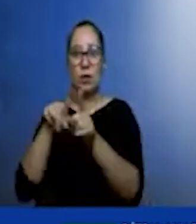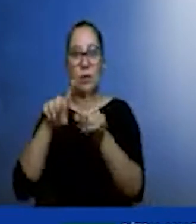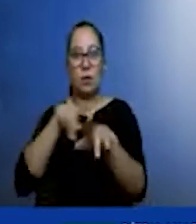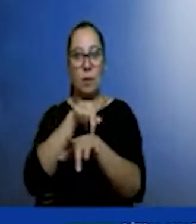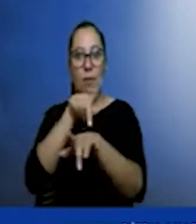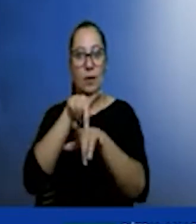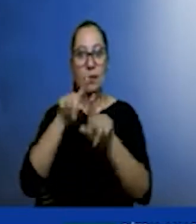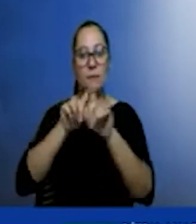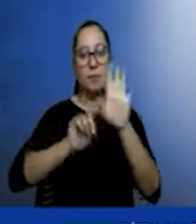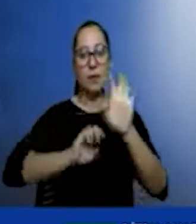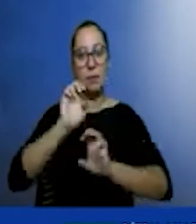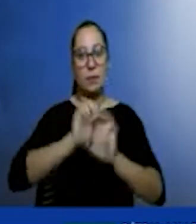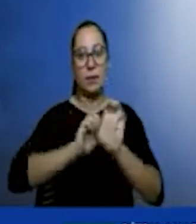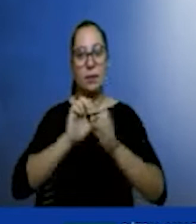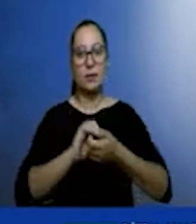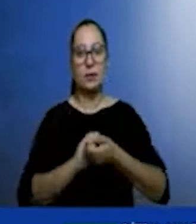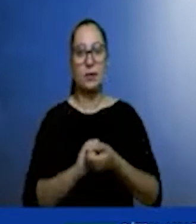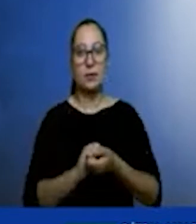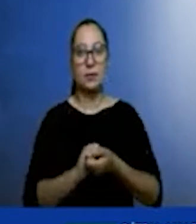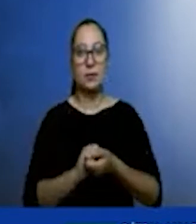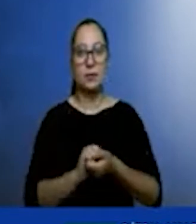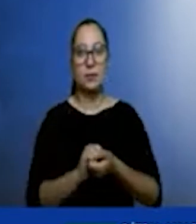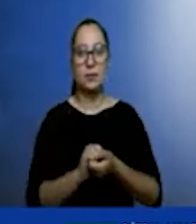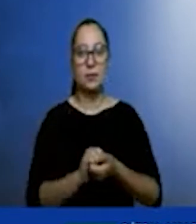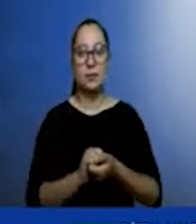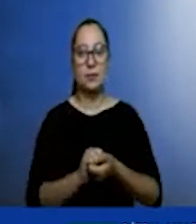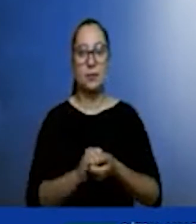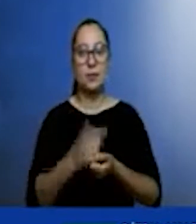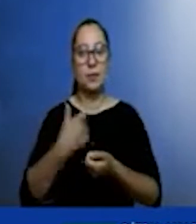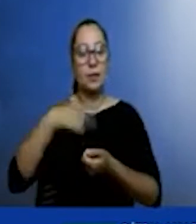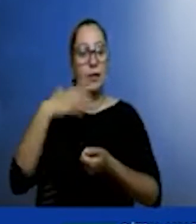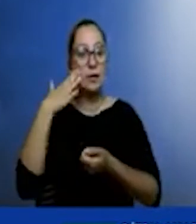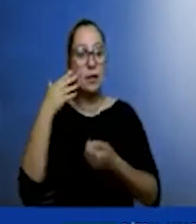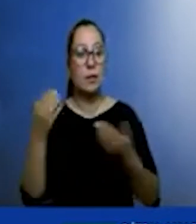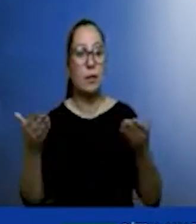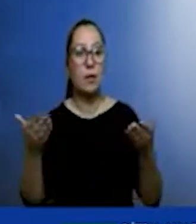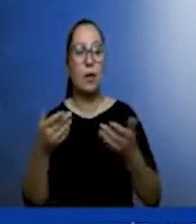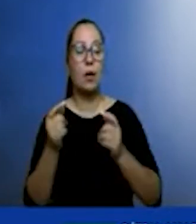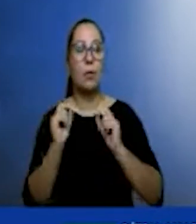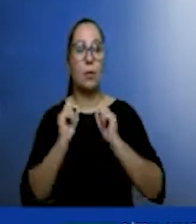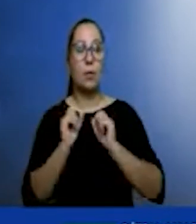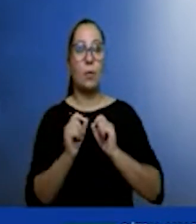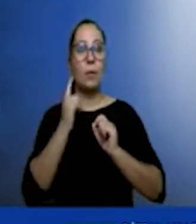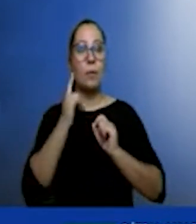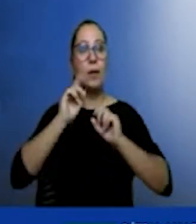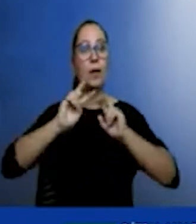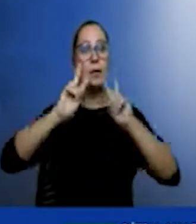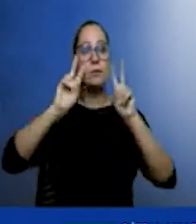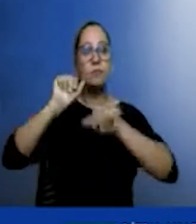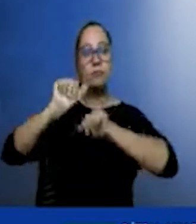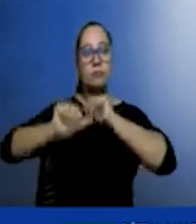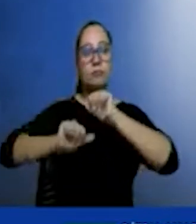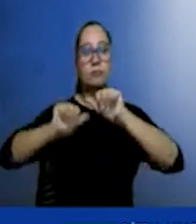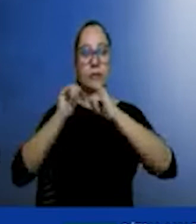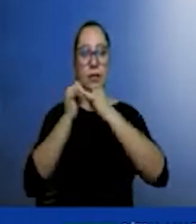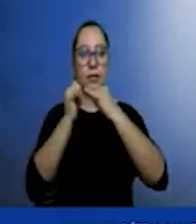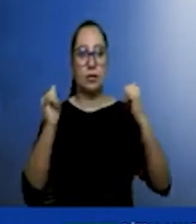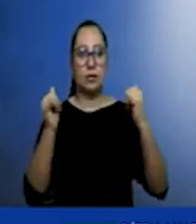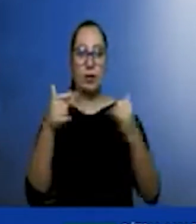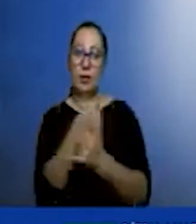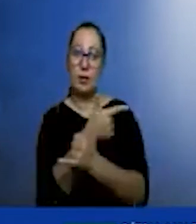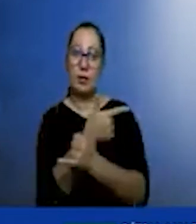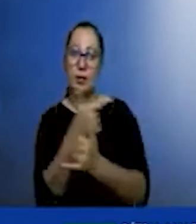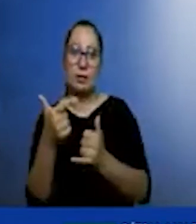empresas. Mas o que a gente sabe hoje em dia é que quando se fala em transição energética, a gente não tem uma receita de